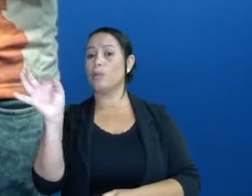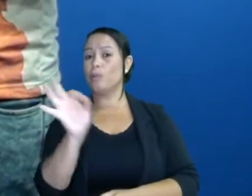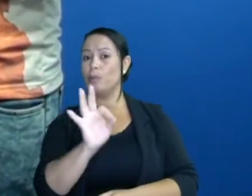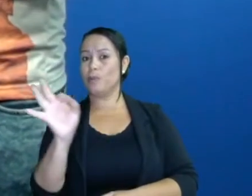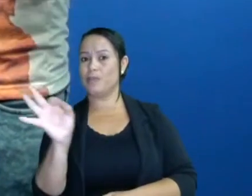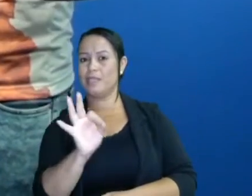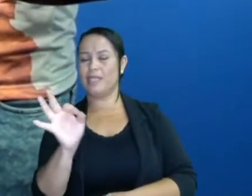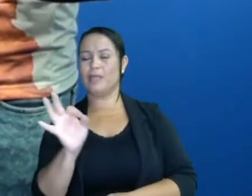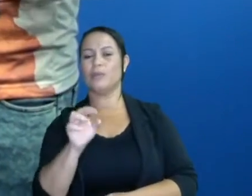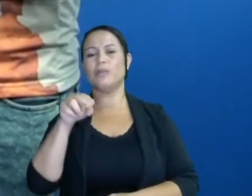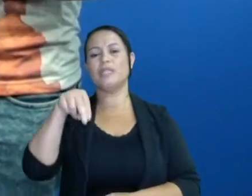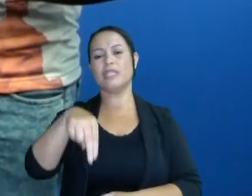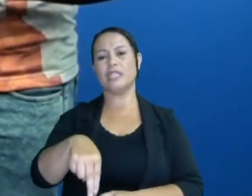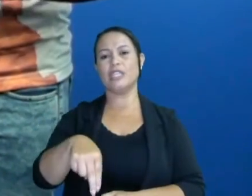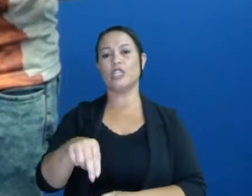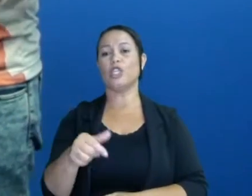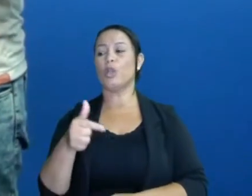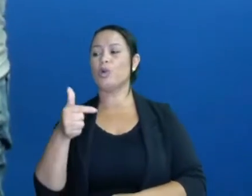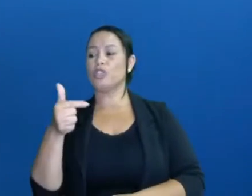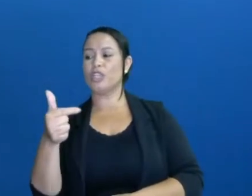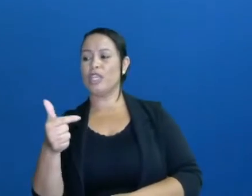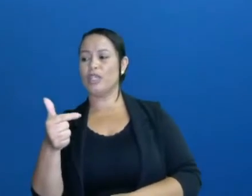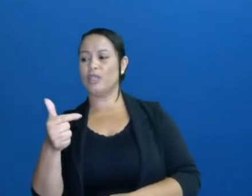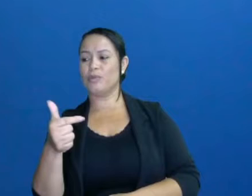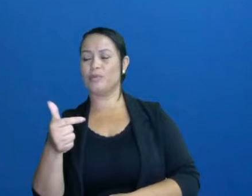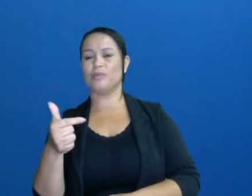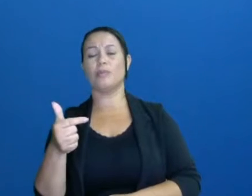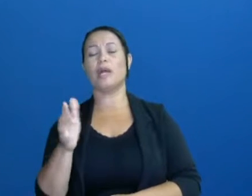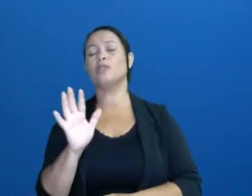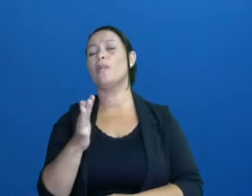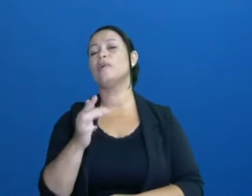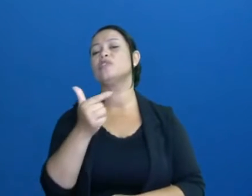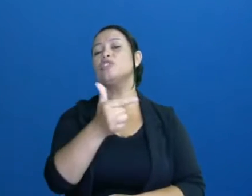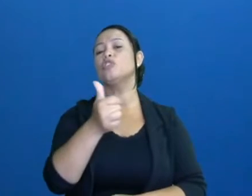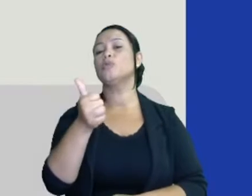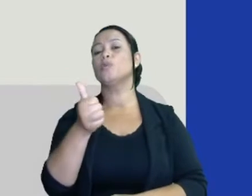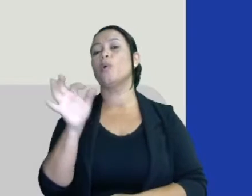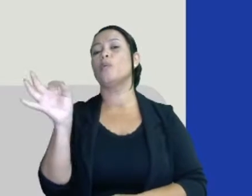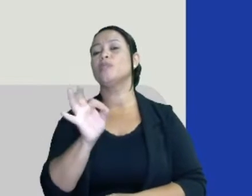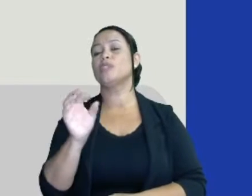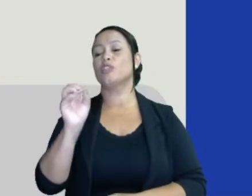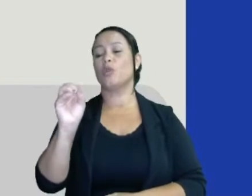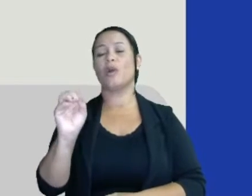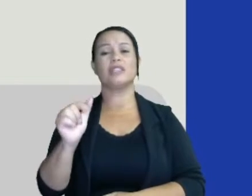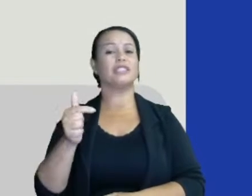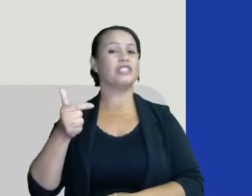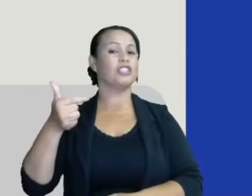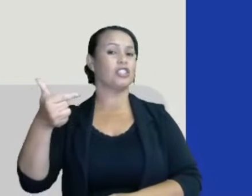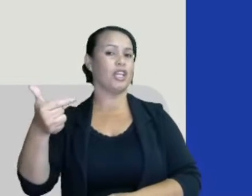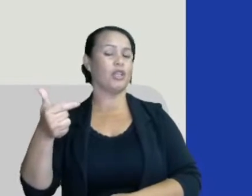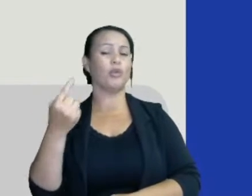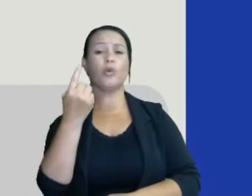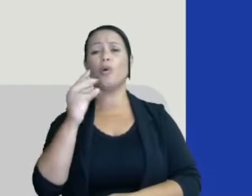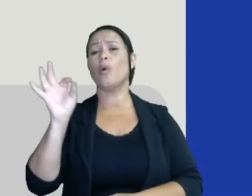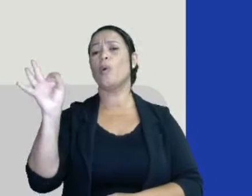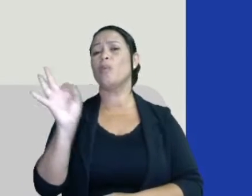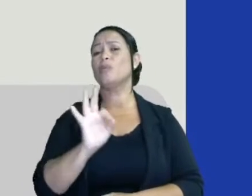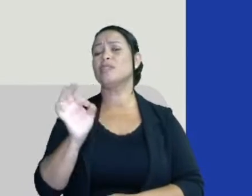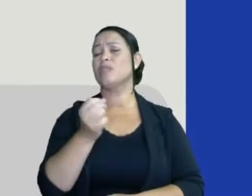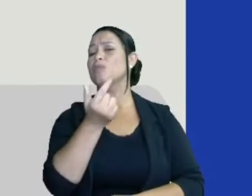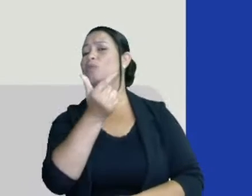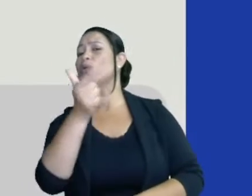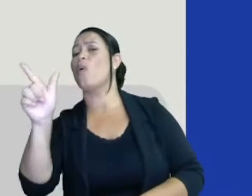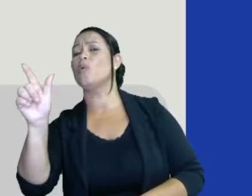78% de nitrogênio, de 21% de oxigênio e cerca de 1% de